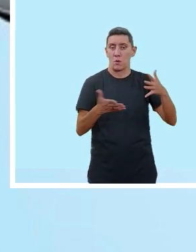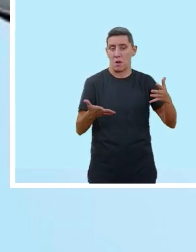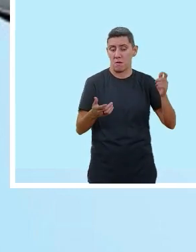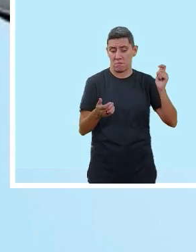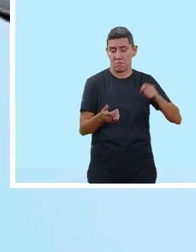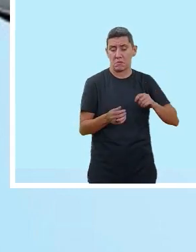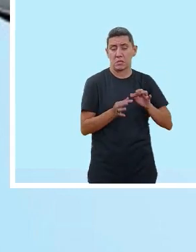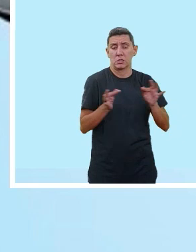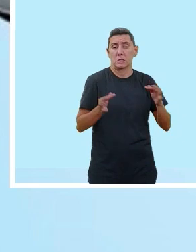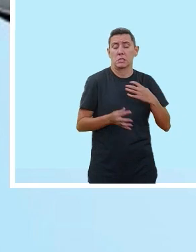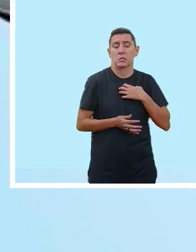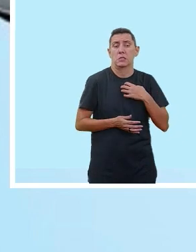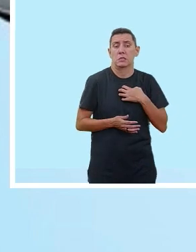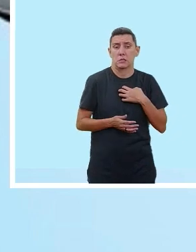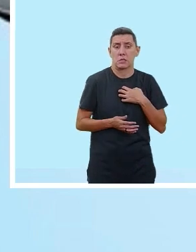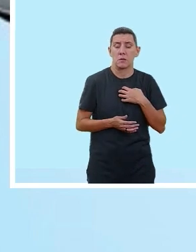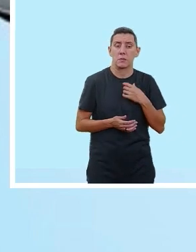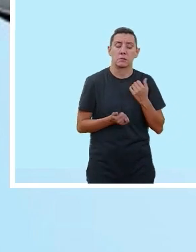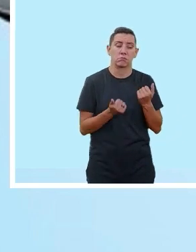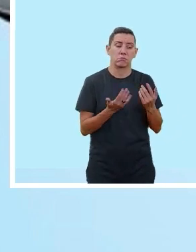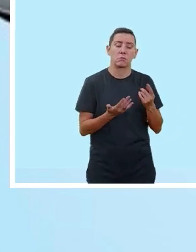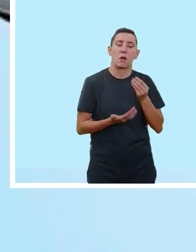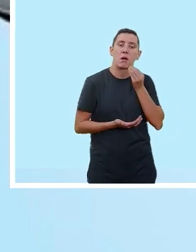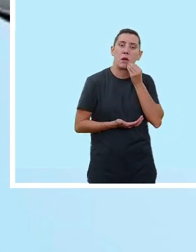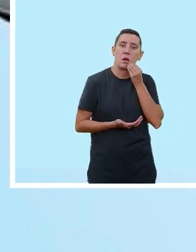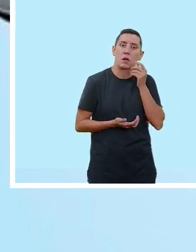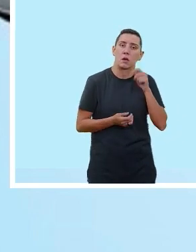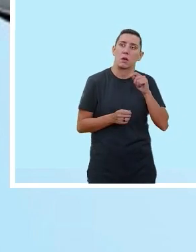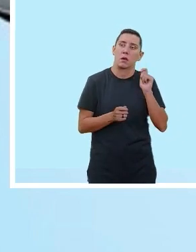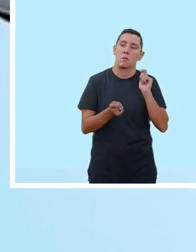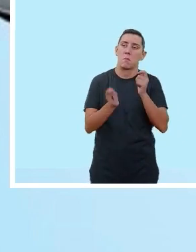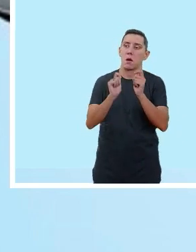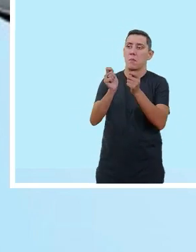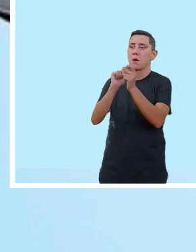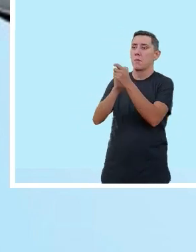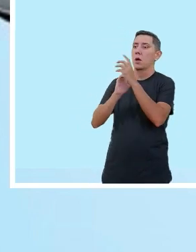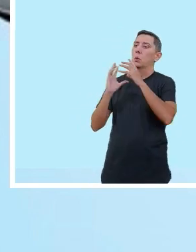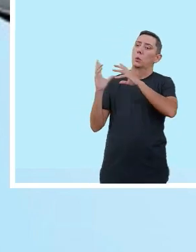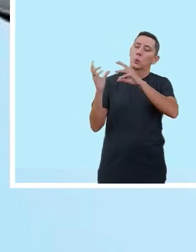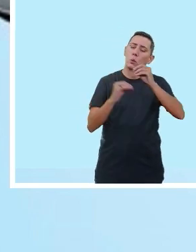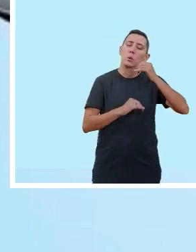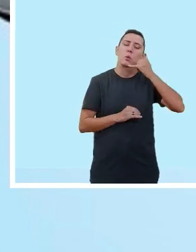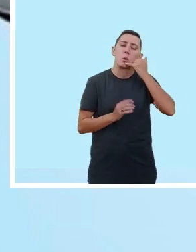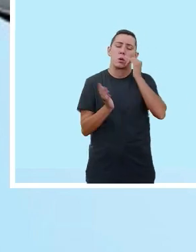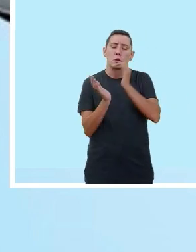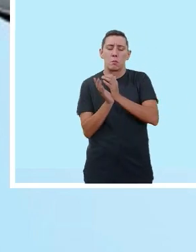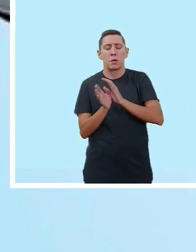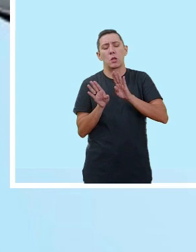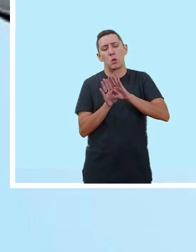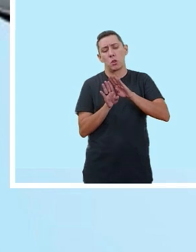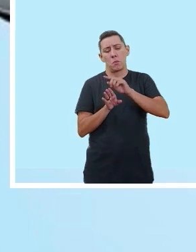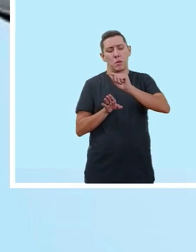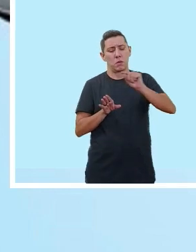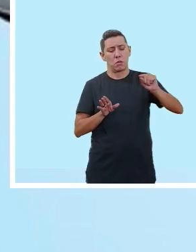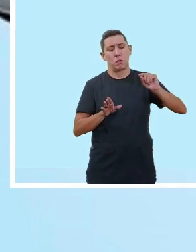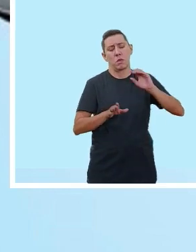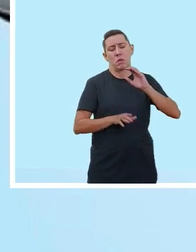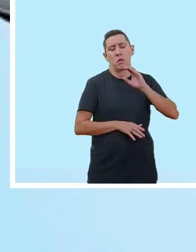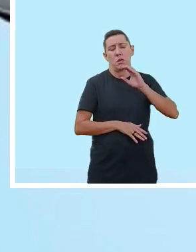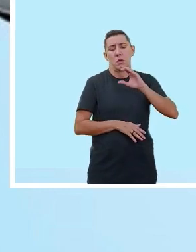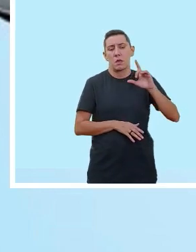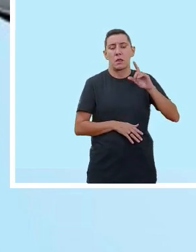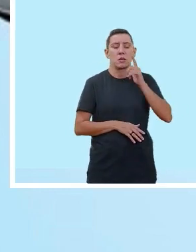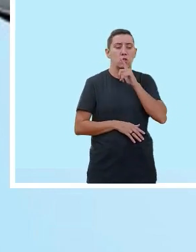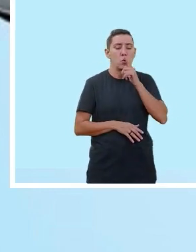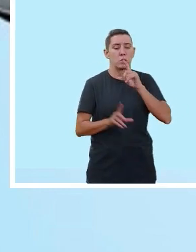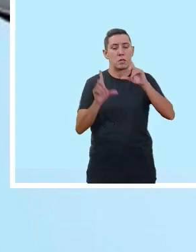possível para o site, permitindo assim com que as operadoras e os nossos clientes eles tenham o máximo de eficiência possível na